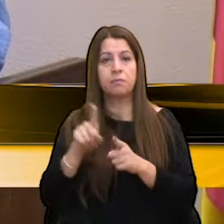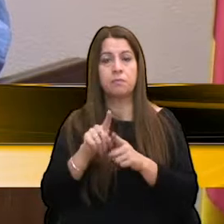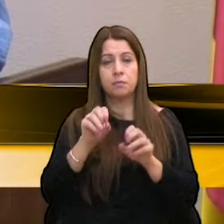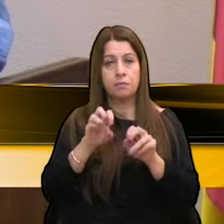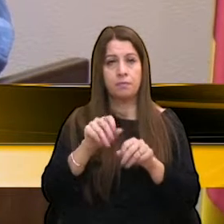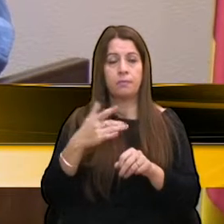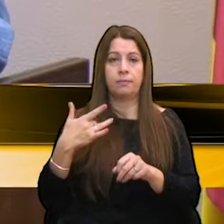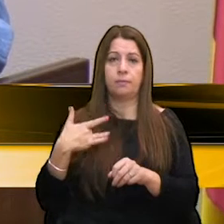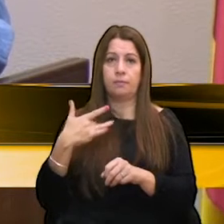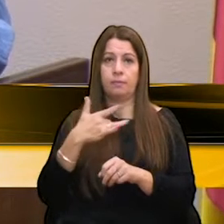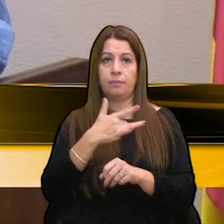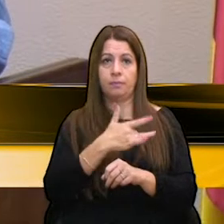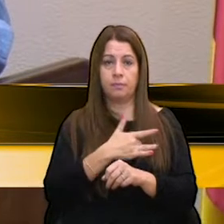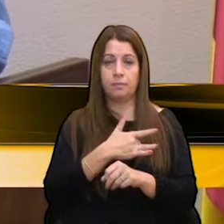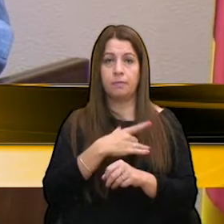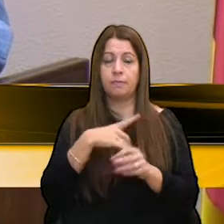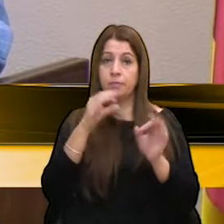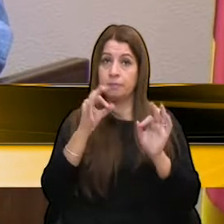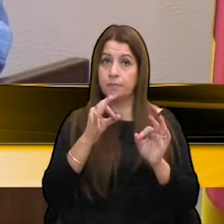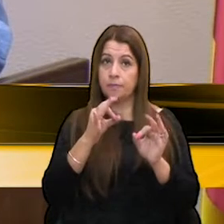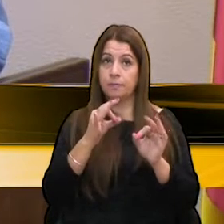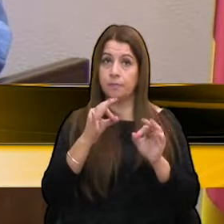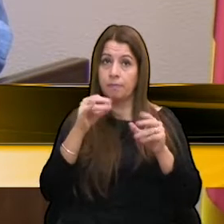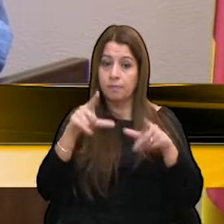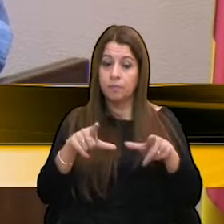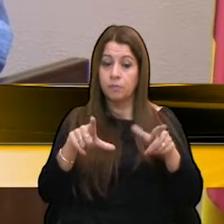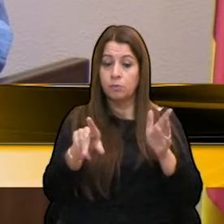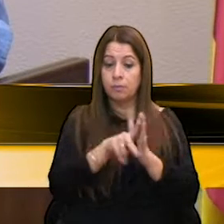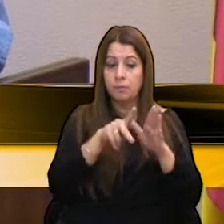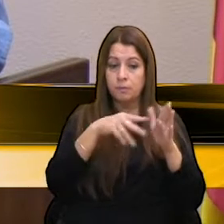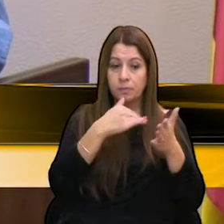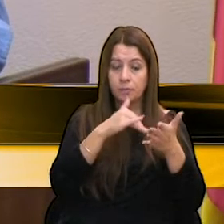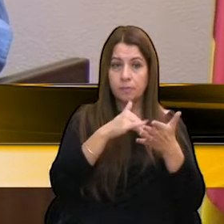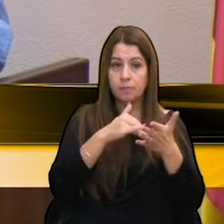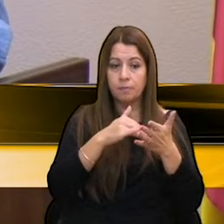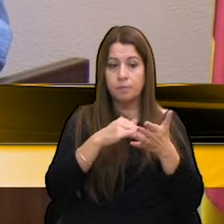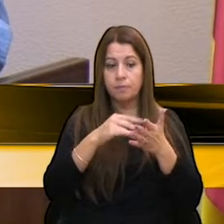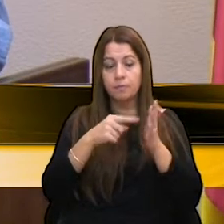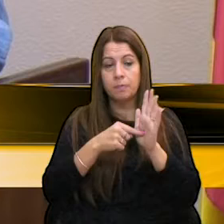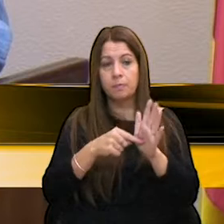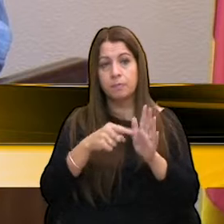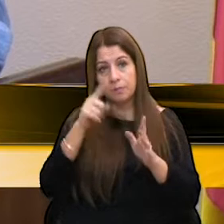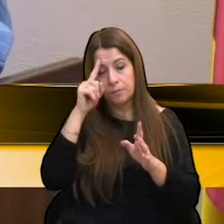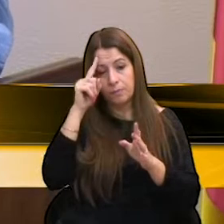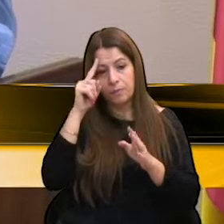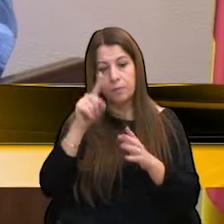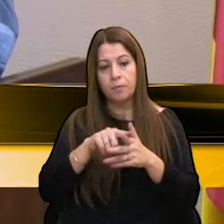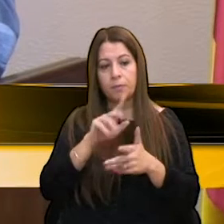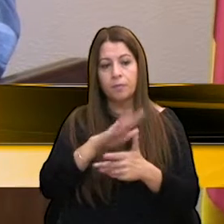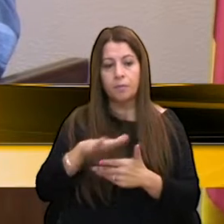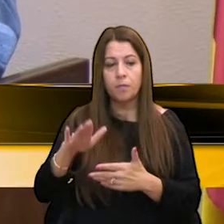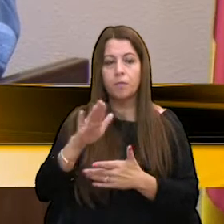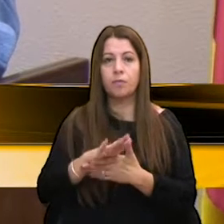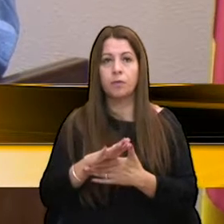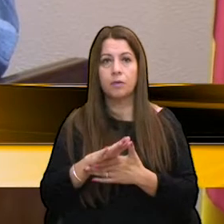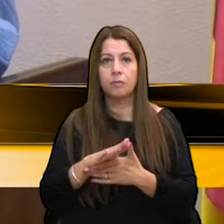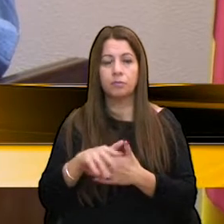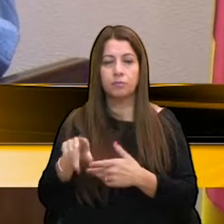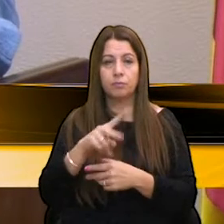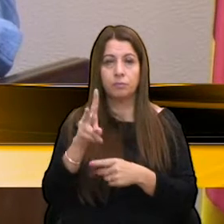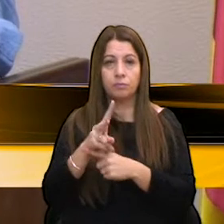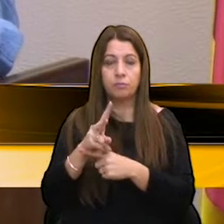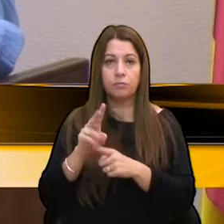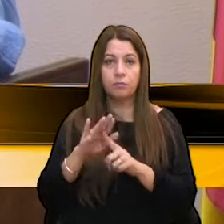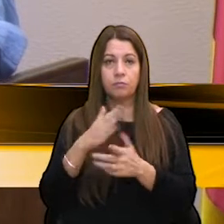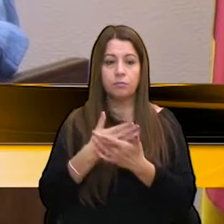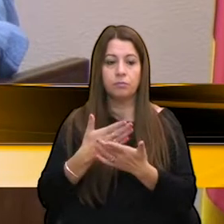da saúde, tenho certeza que nossos gabinetes aparecem pessoas todos os dias nas nossas casas, quanto a crianças procurando